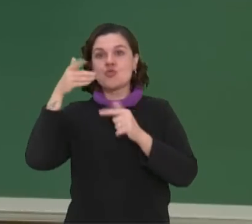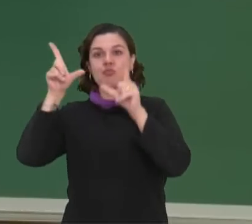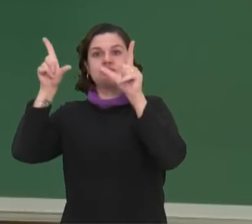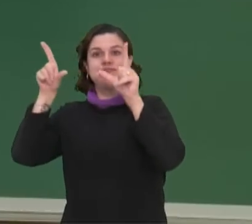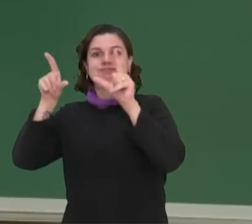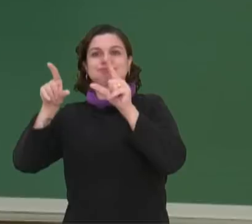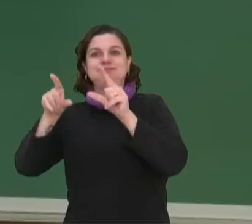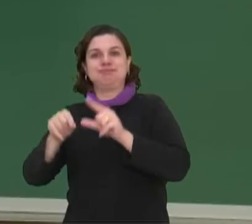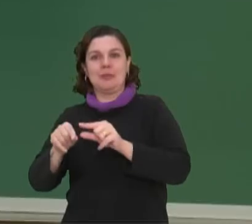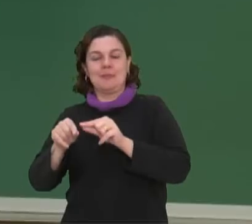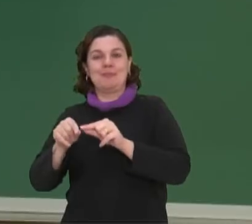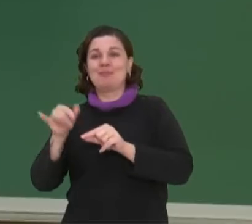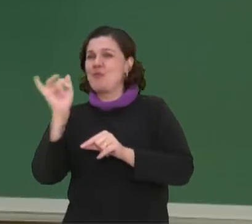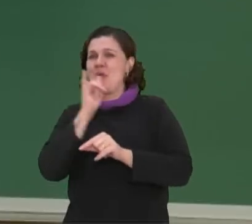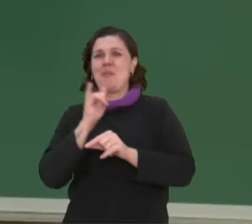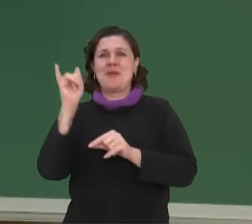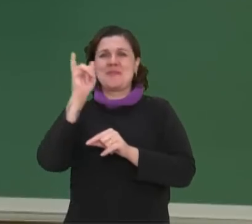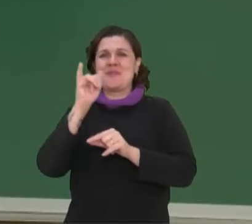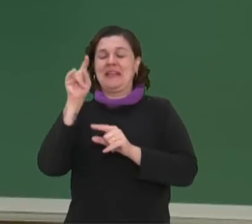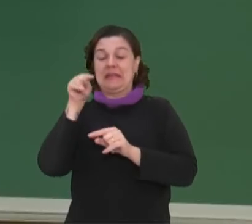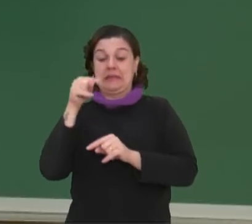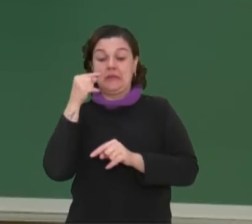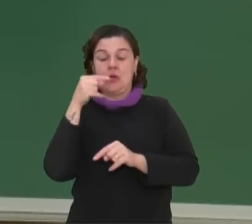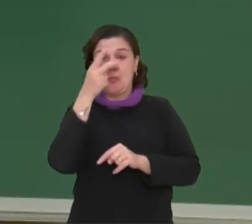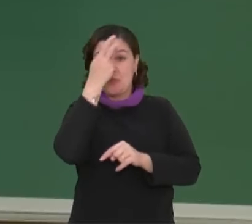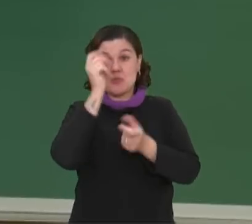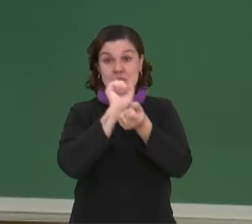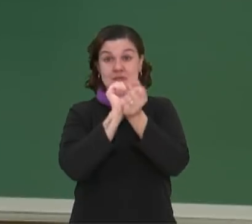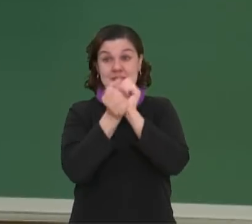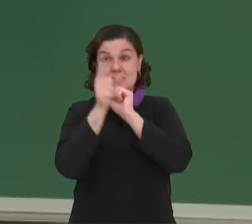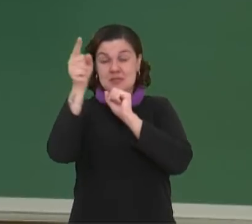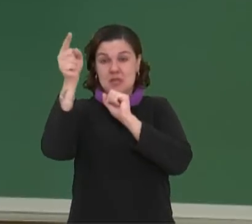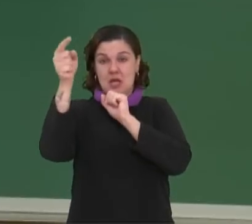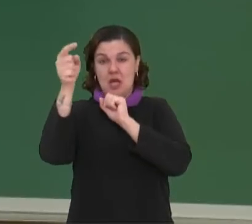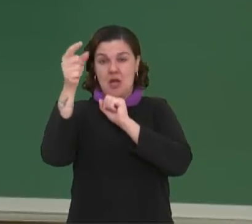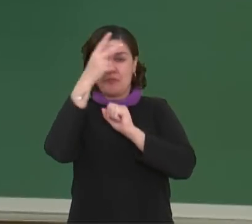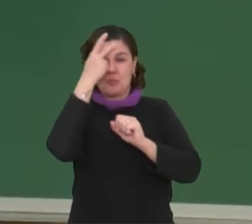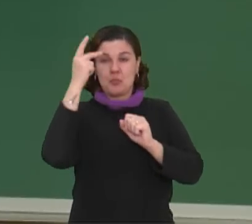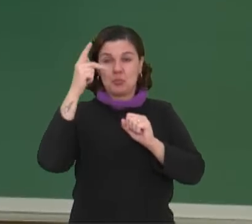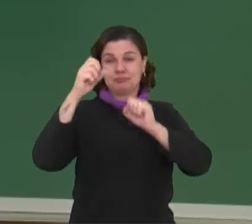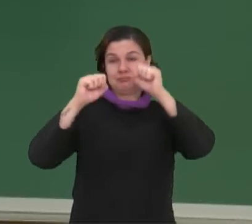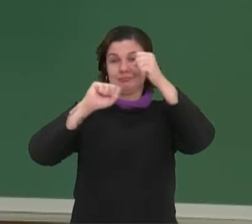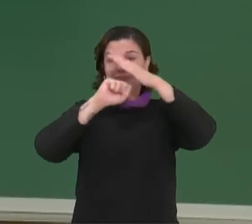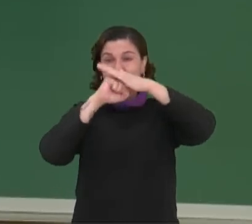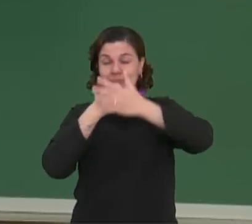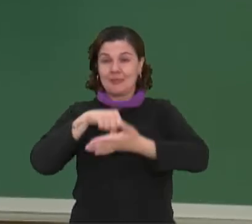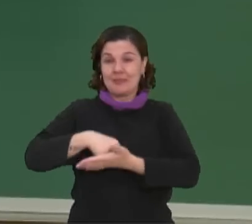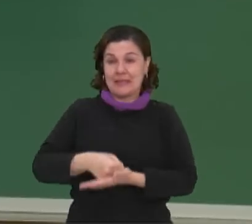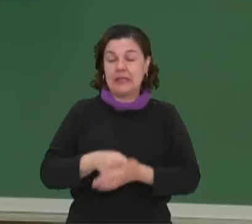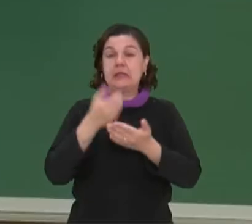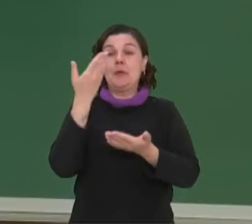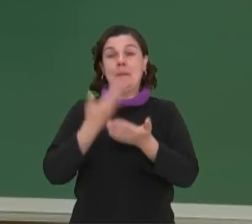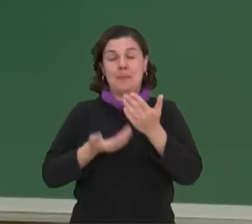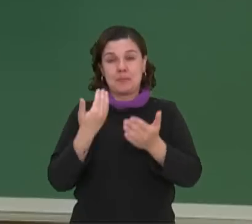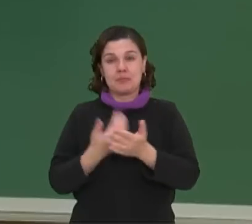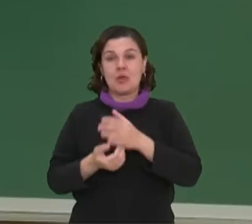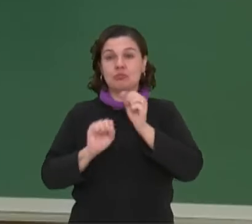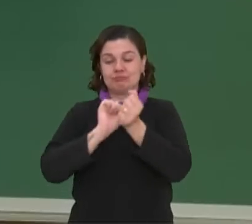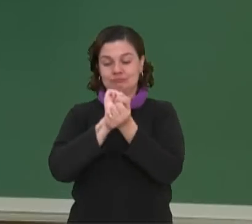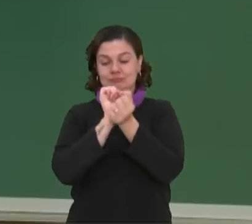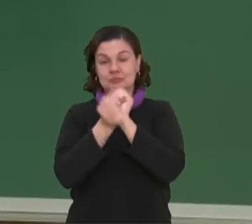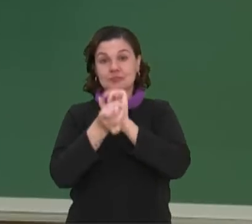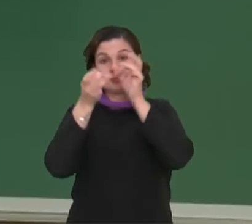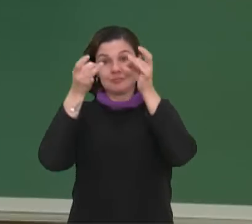tinha diminuído muito sua importância. Então, muitos escravos, muitos engenhos quebrando, indo à falência, muitos escravos sobrando.